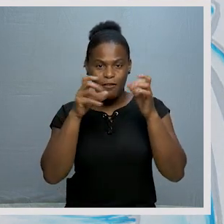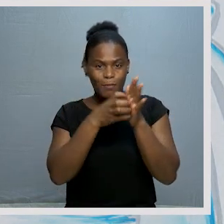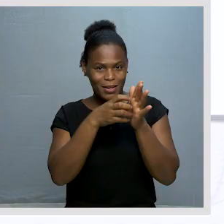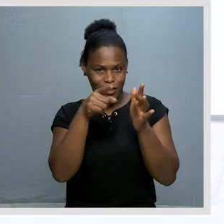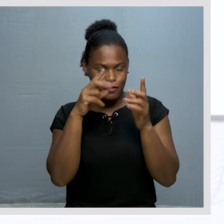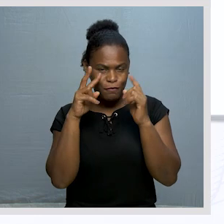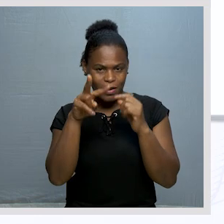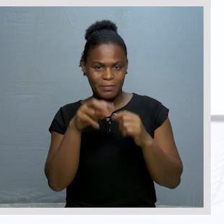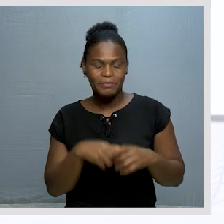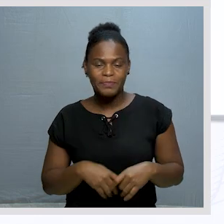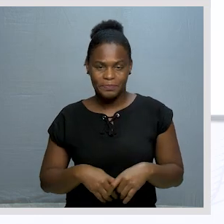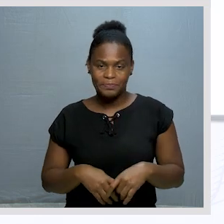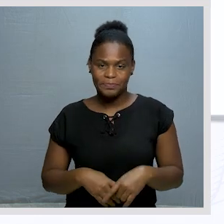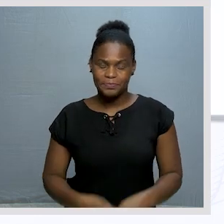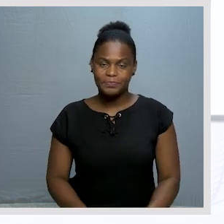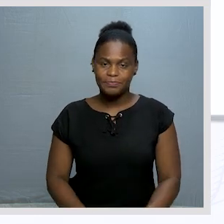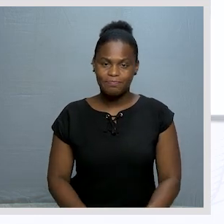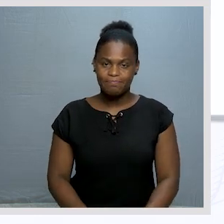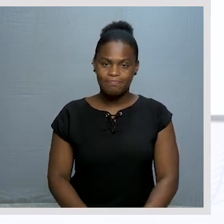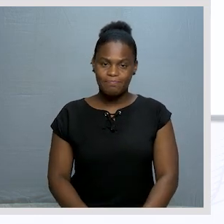Está? Ok.